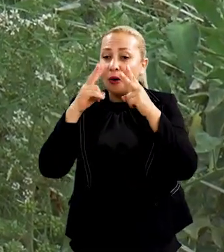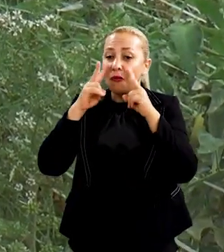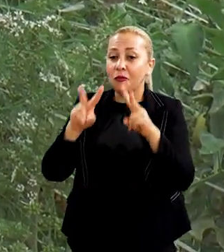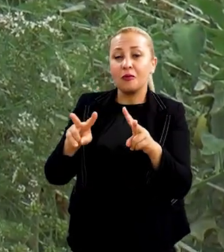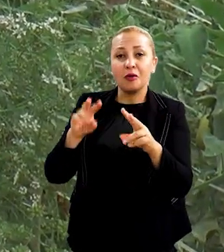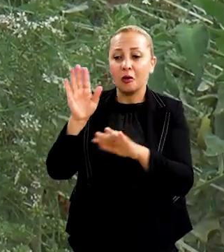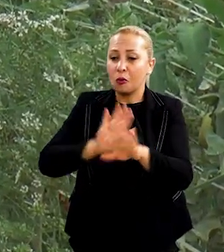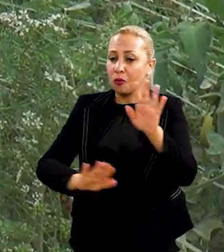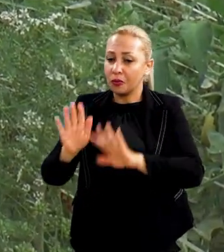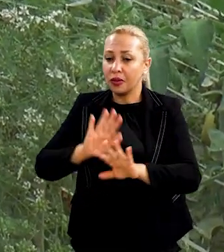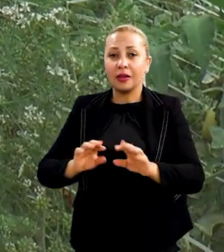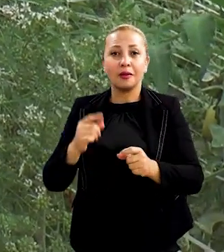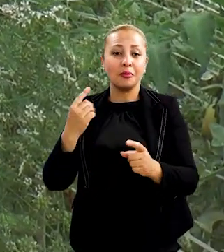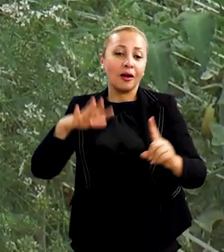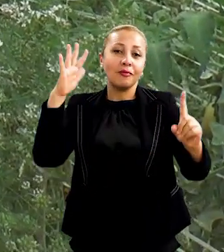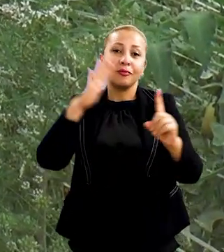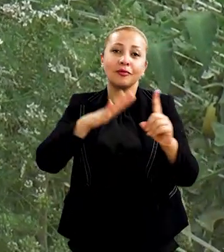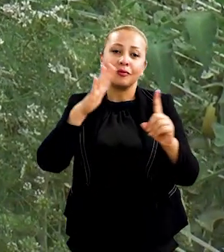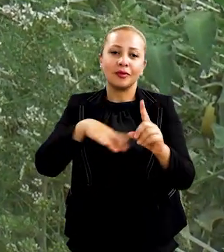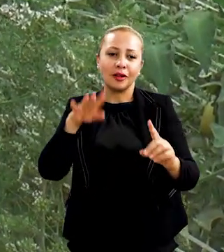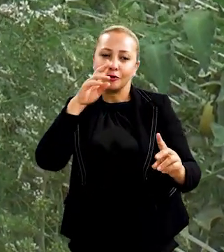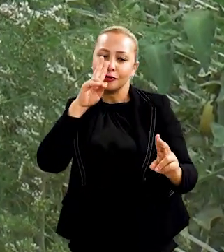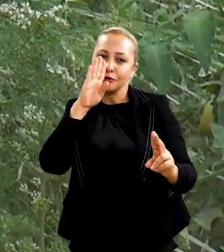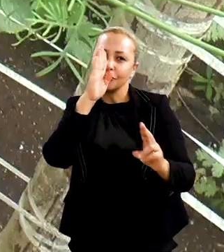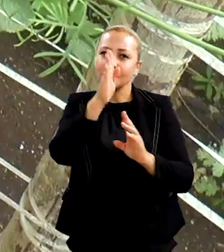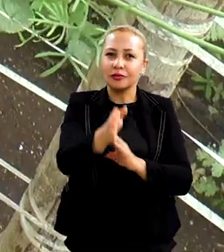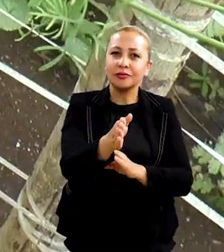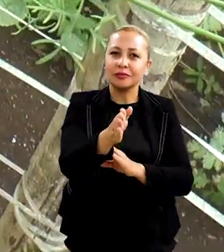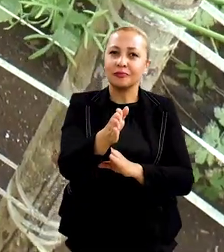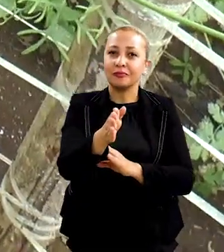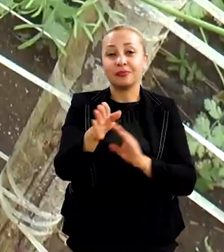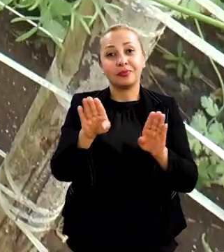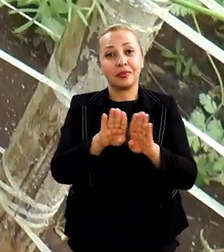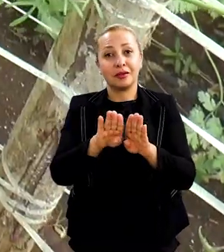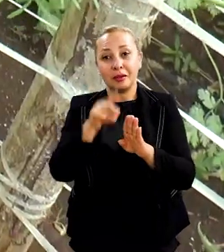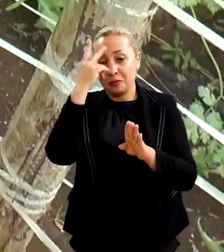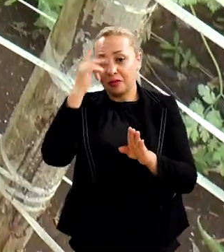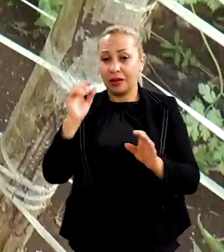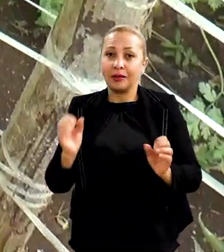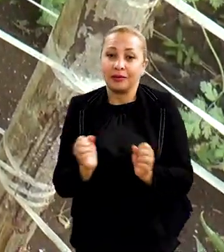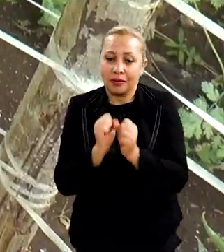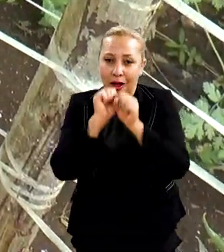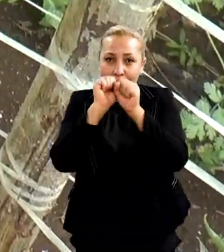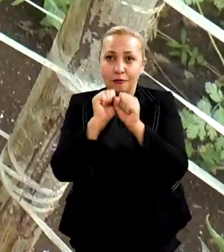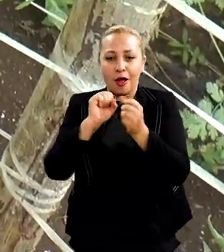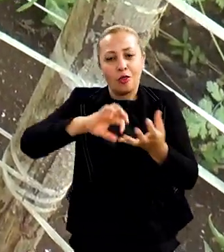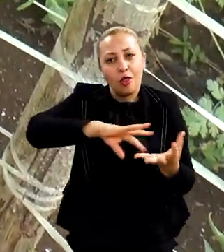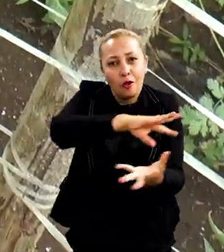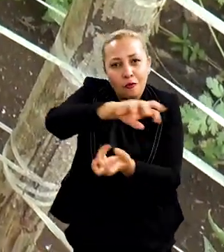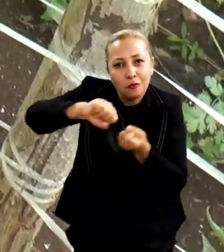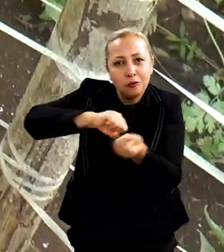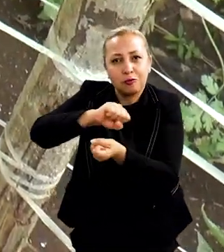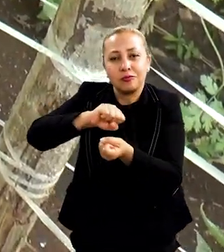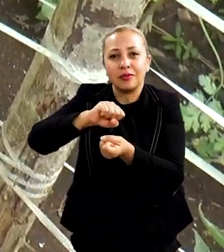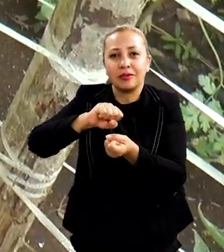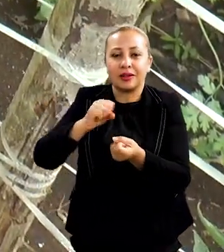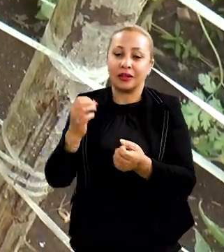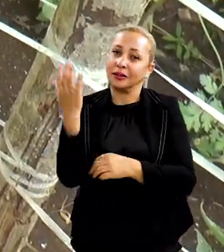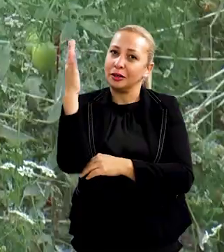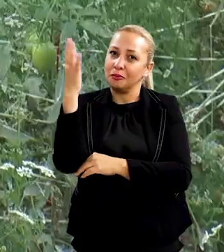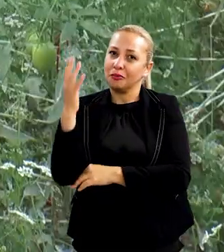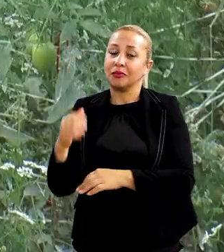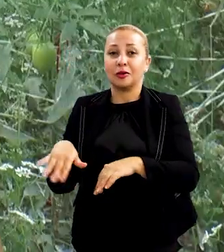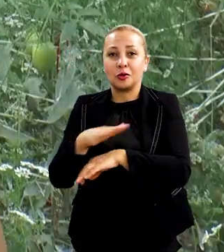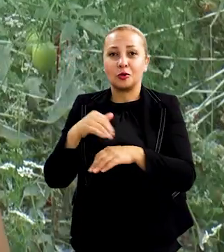que deveria ter, que elas vão influenciar diretamente na questão da suscetibilidade da planta às pragas e às doenças,